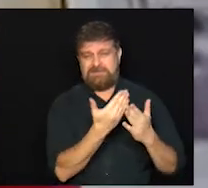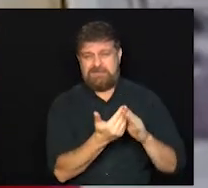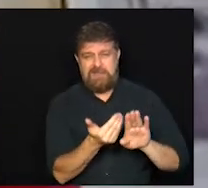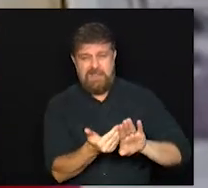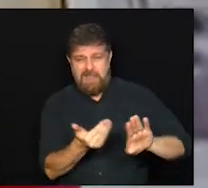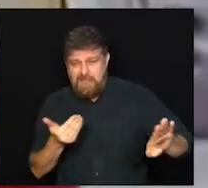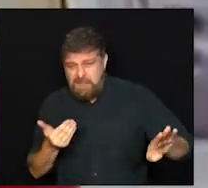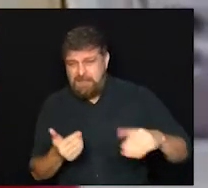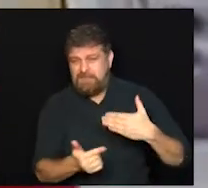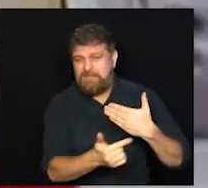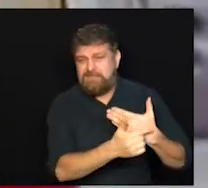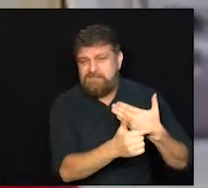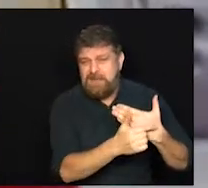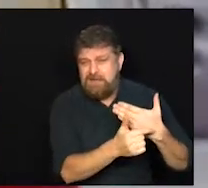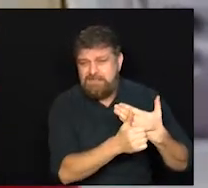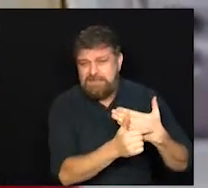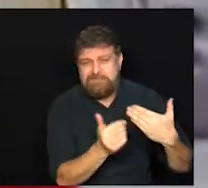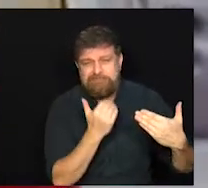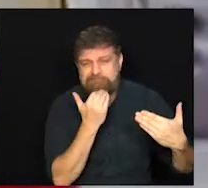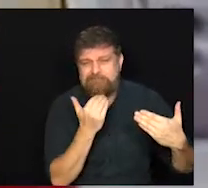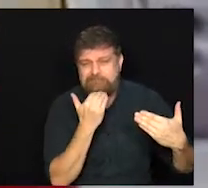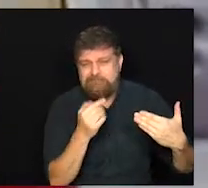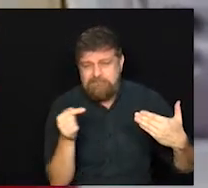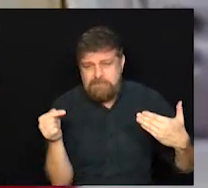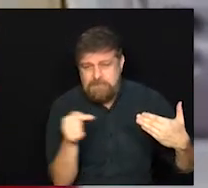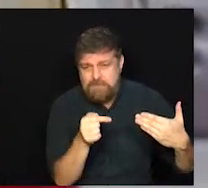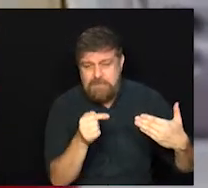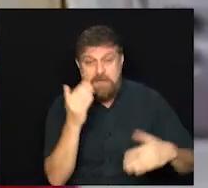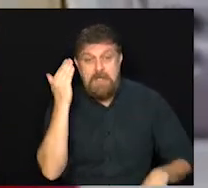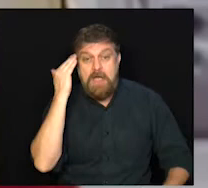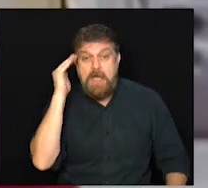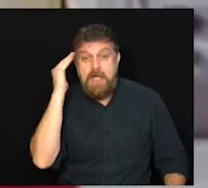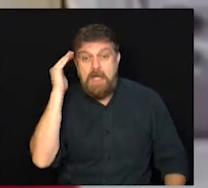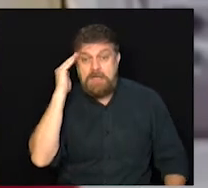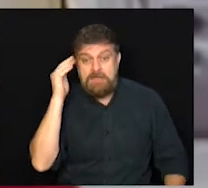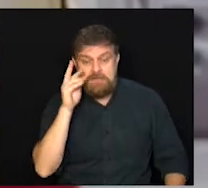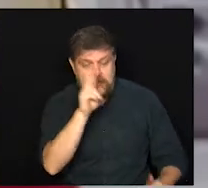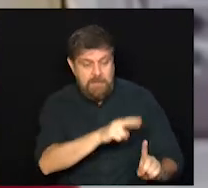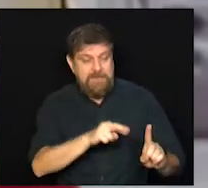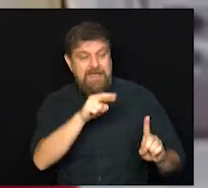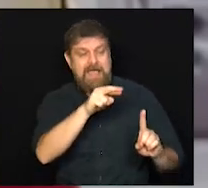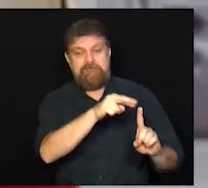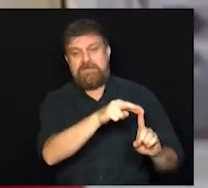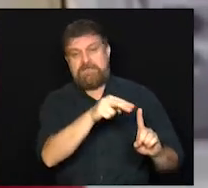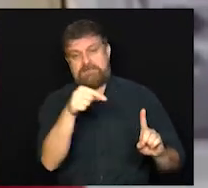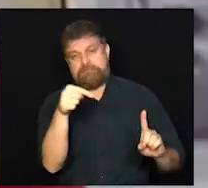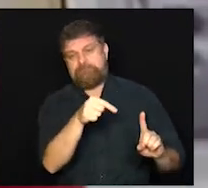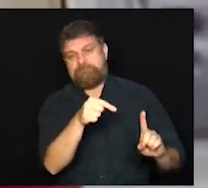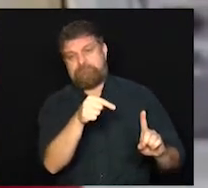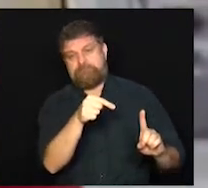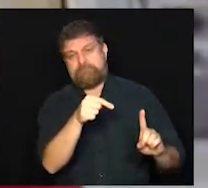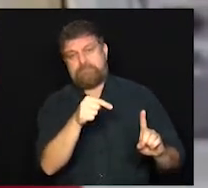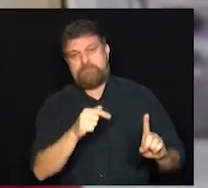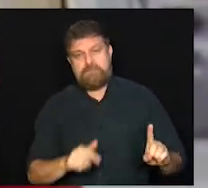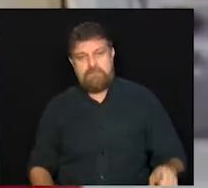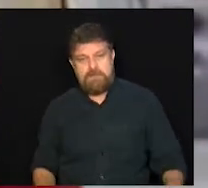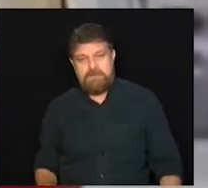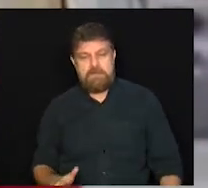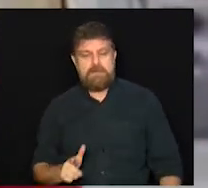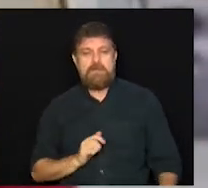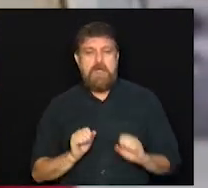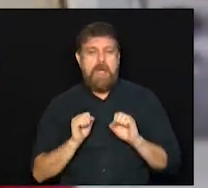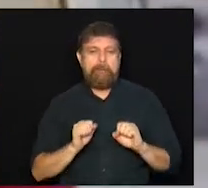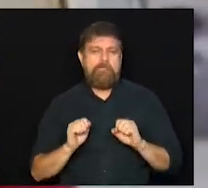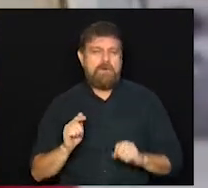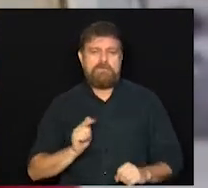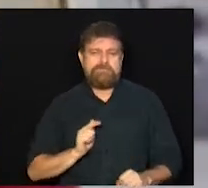seu papel. Ela cumpre o seu papel quando ela é entendida como um ponto de referência. E esse ponto de referência pode se